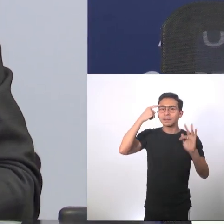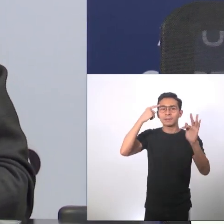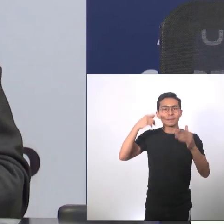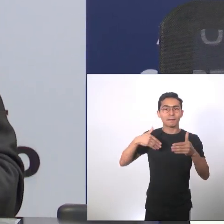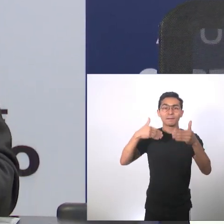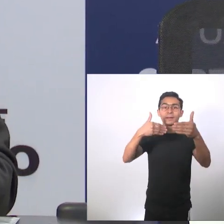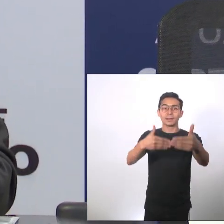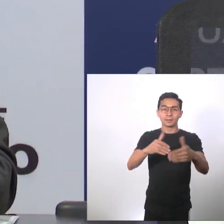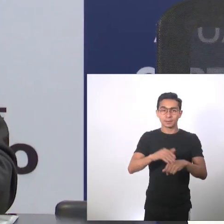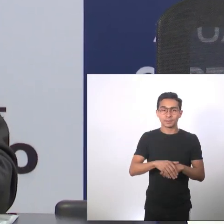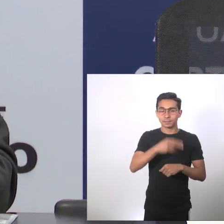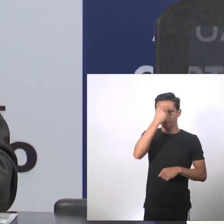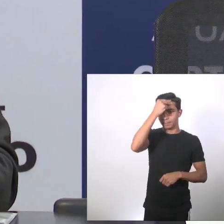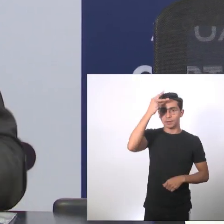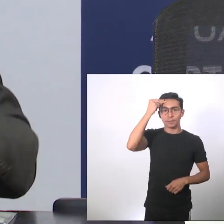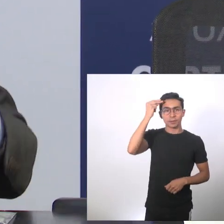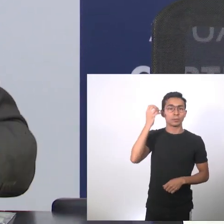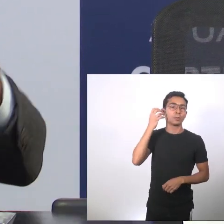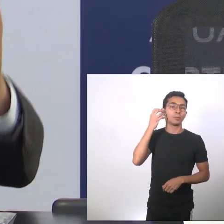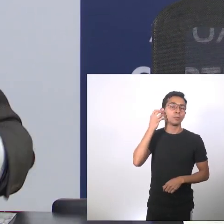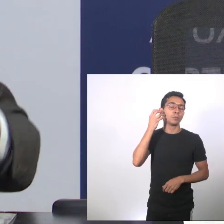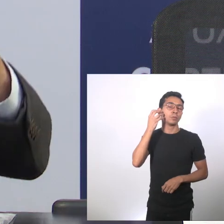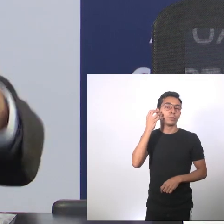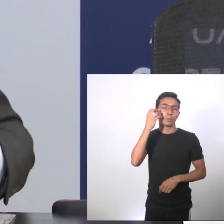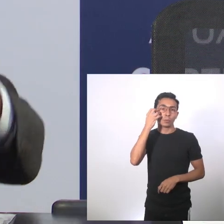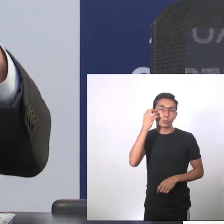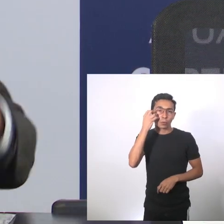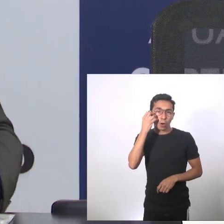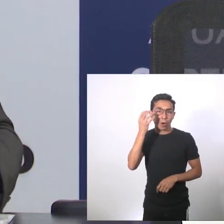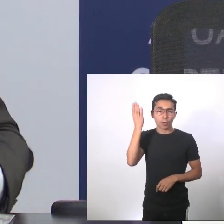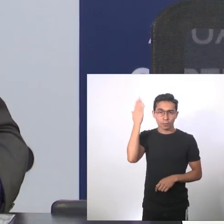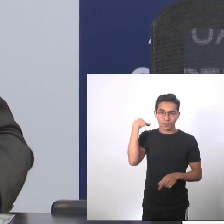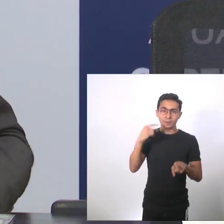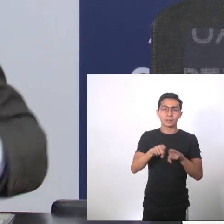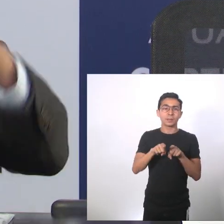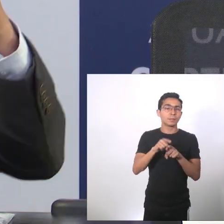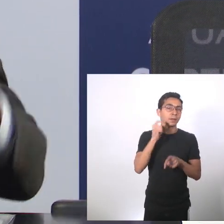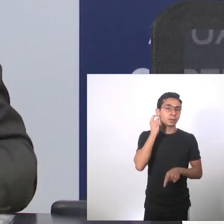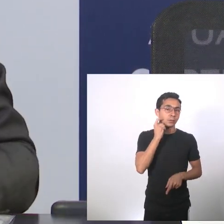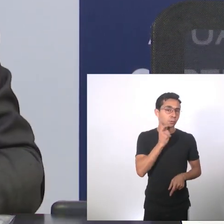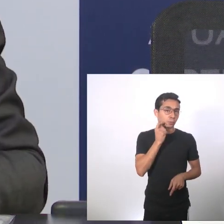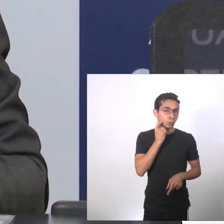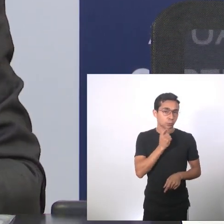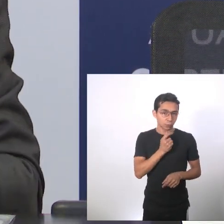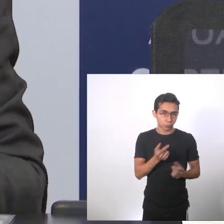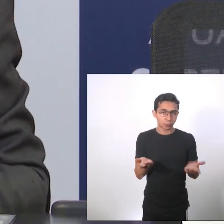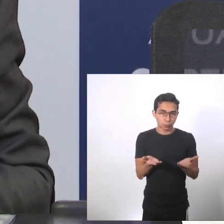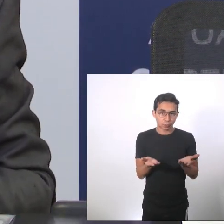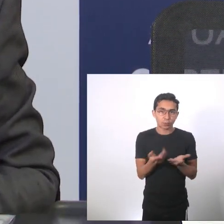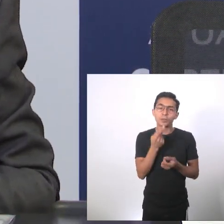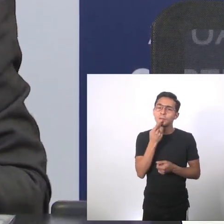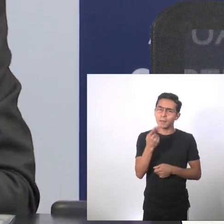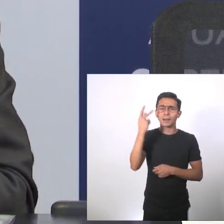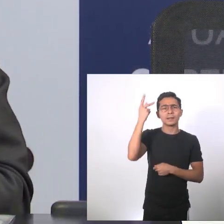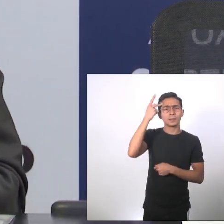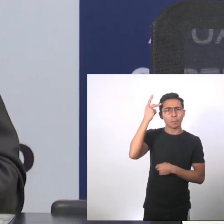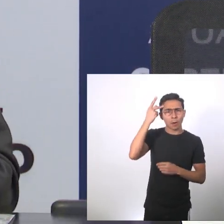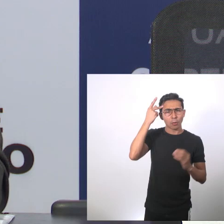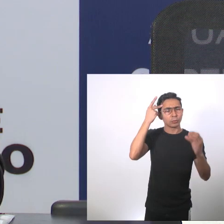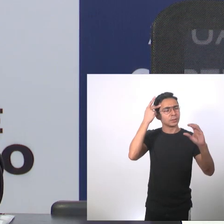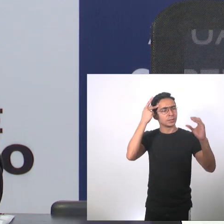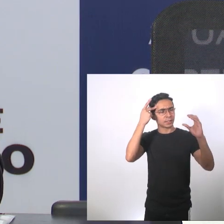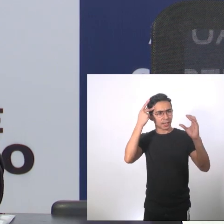e diz o prefeito Ricardo Nunes, nós em São Paulo seguimos a saúde, seguimos a ciência, e é isso que nós